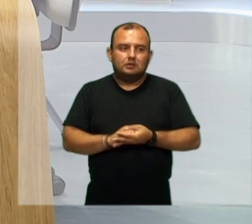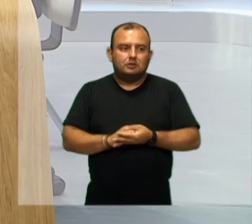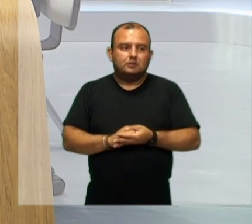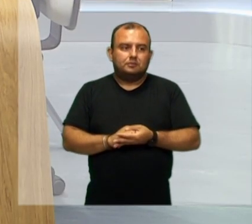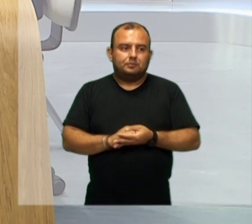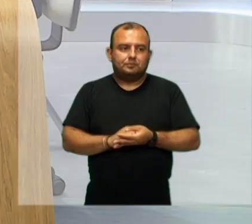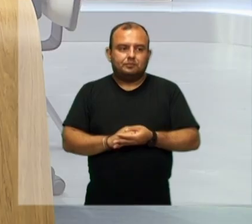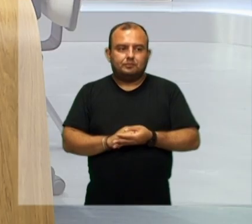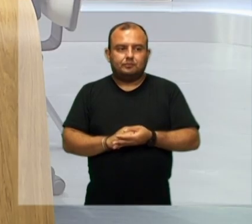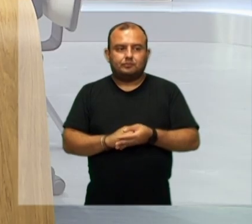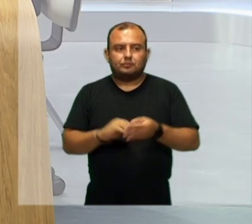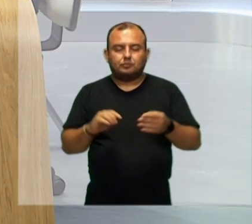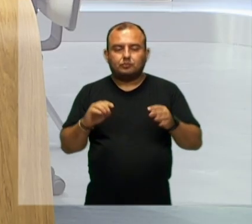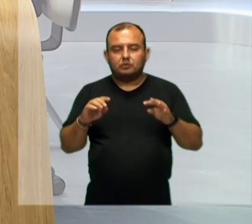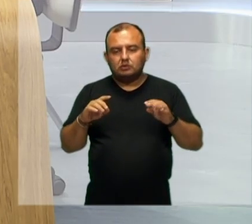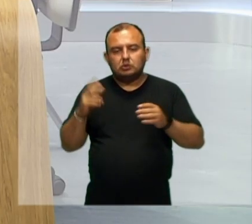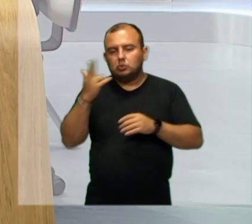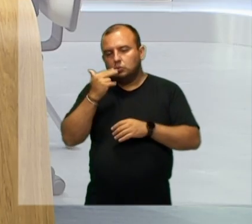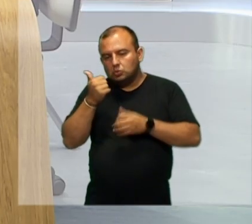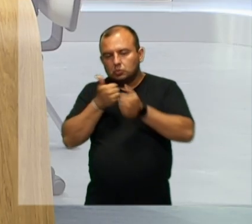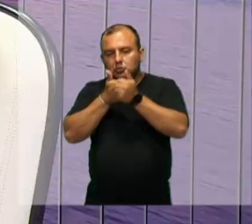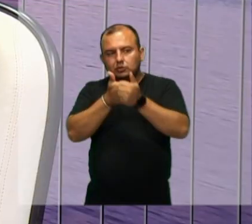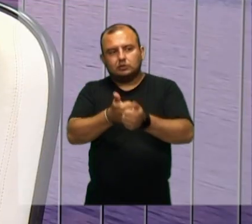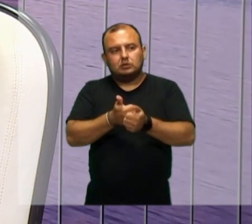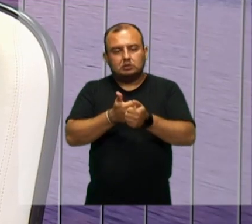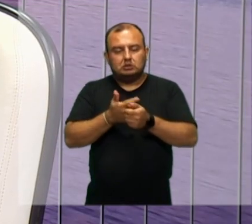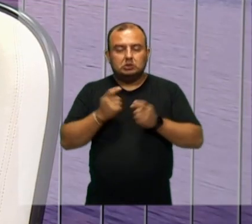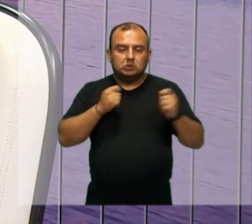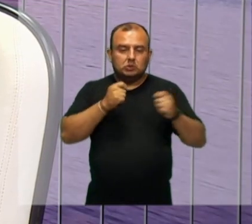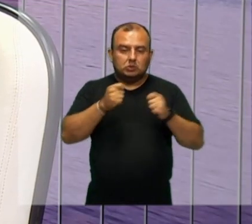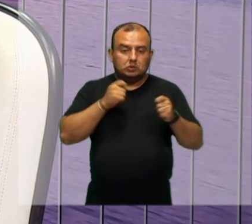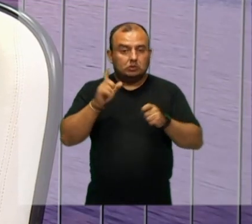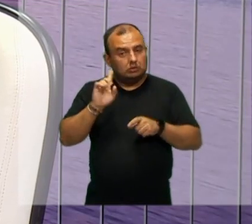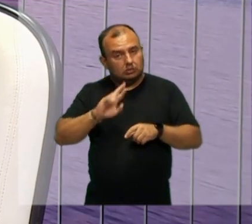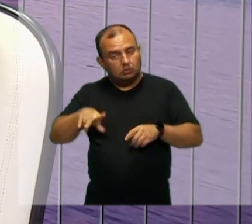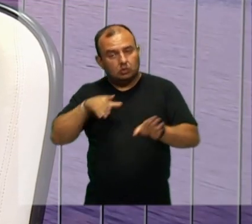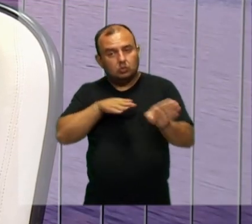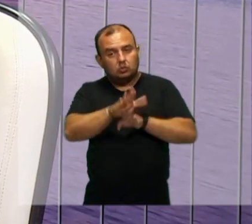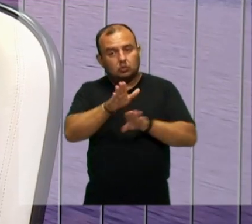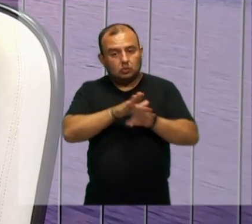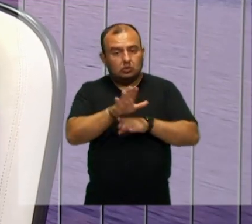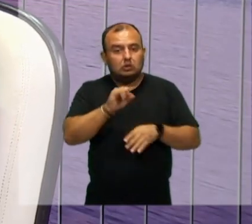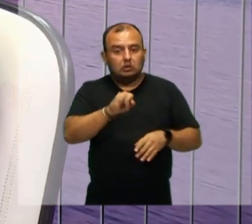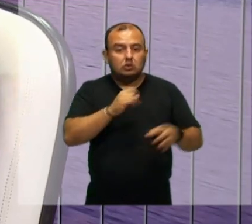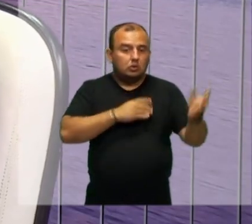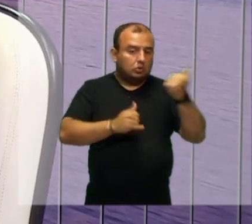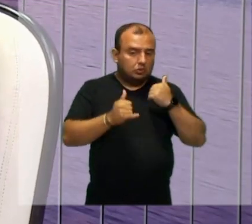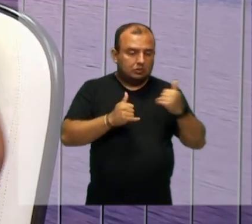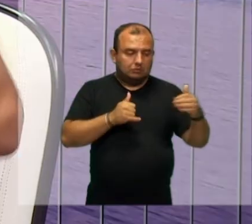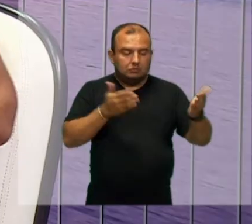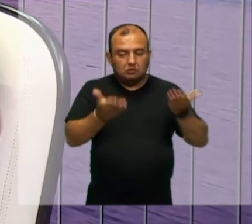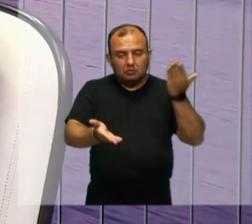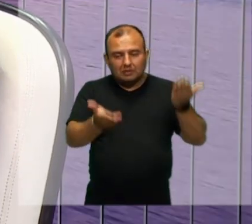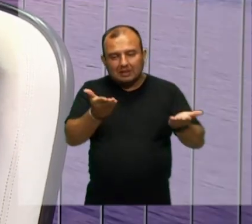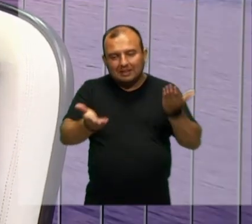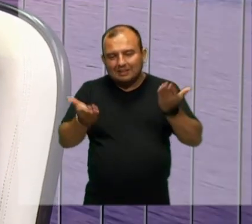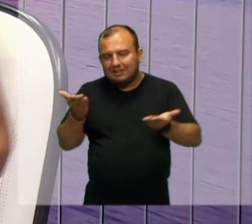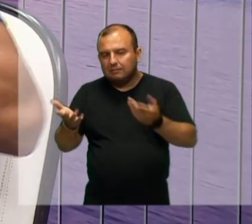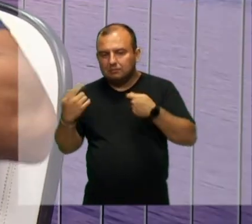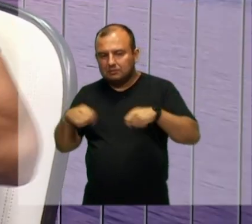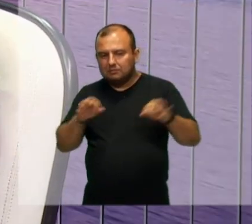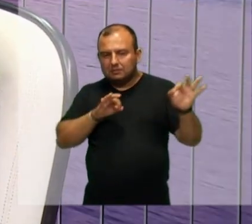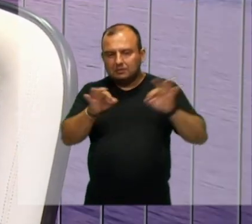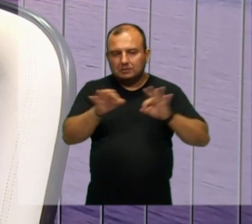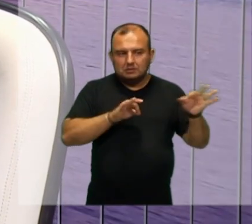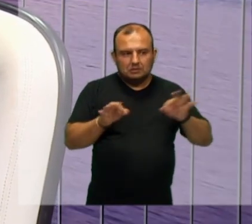tudo com ele não acompanhamento de um nutricionista. É isso que eu ia dizer, não é um controle, é uma orientação. Ó, se você exagerar aqui, tu tira lá. A gente vai